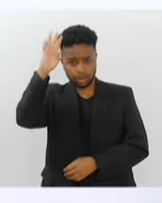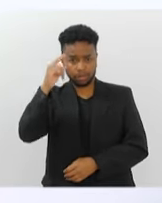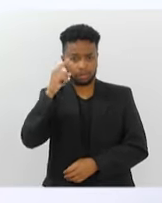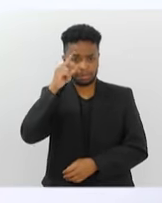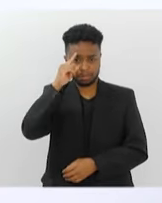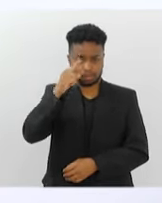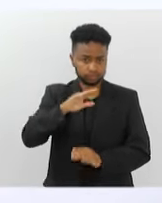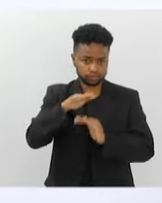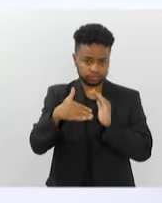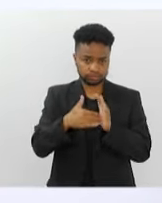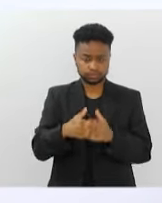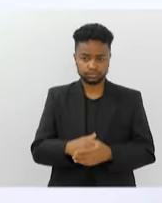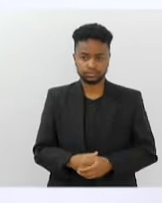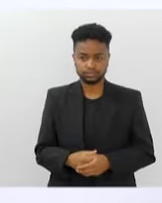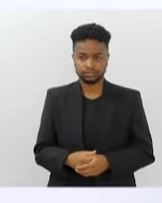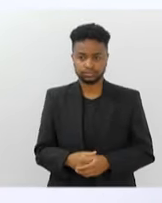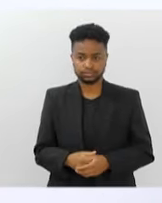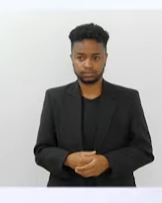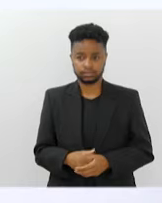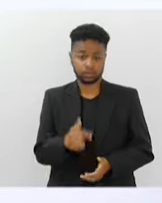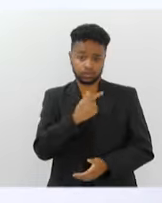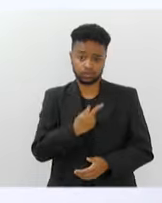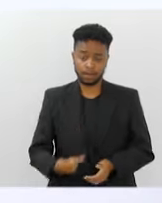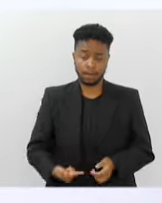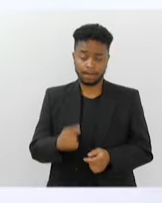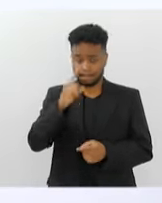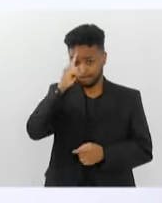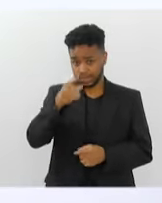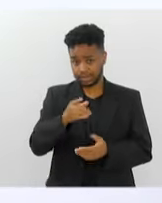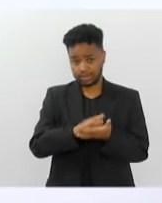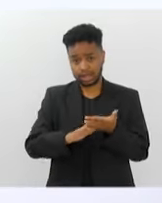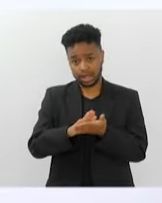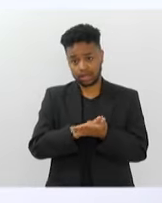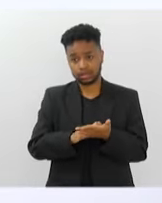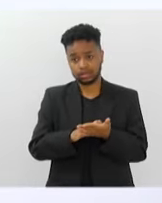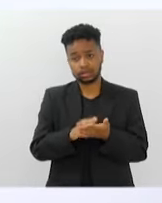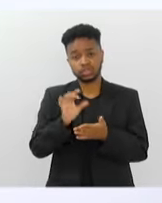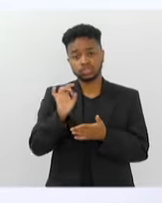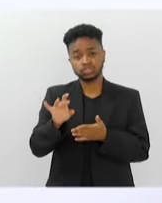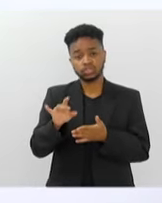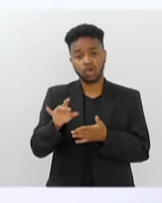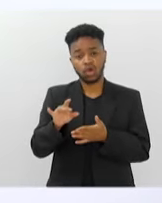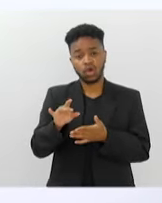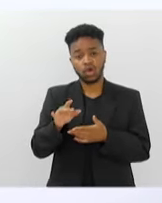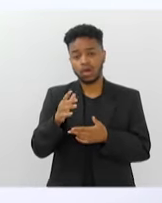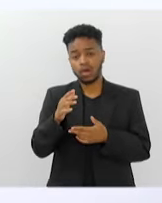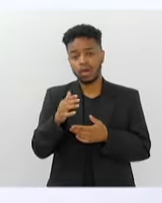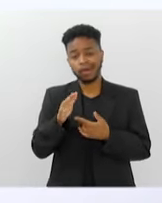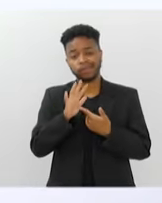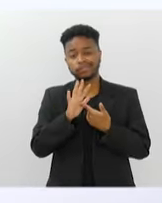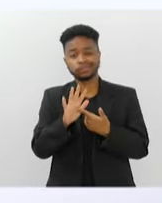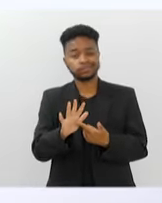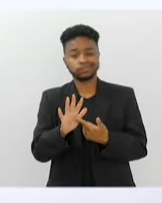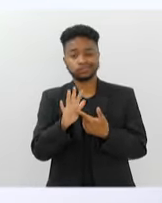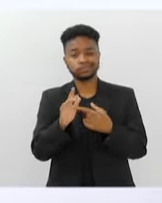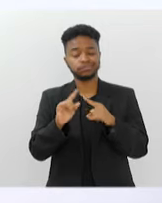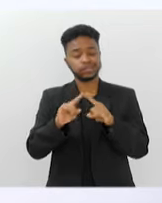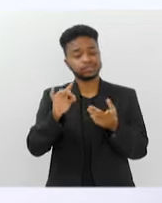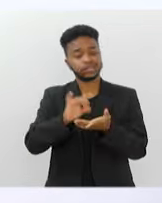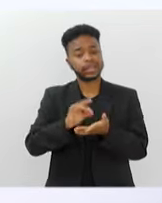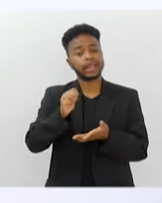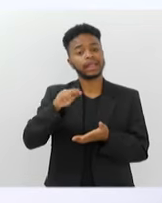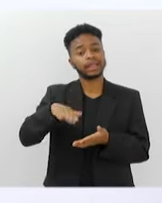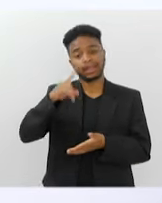Civil manda na PM né porque o governador não manda em nada nós sabemos que o governador não manda em nada é uma figura meramente decorativa à frente do Governo do Estado e quem manda são